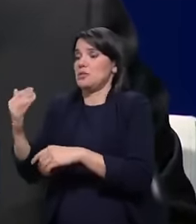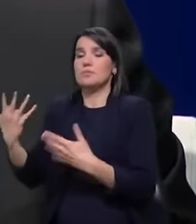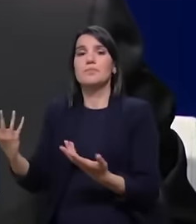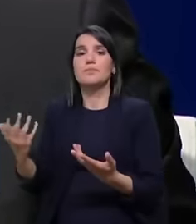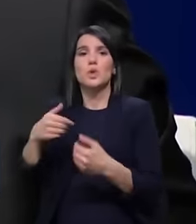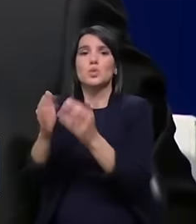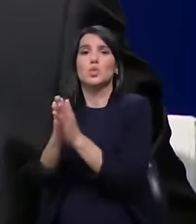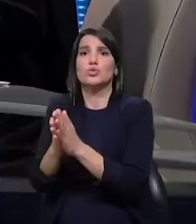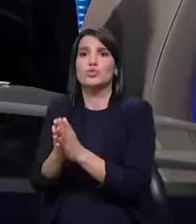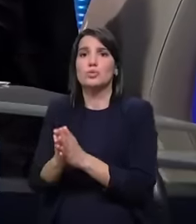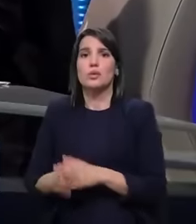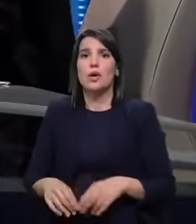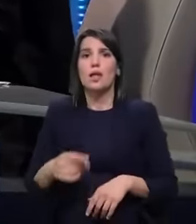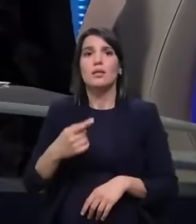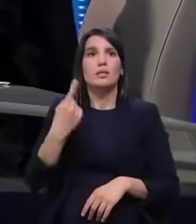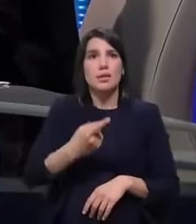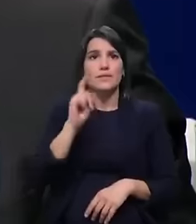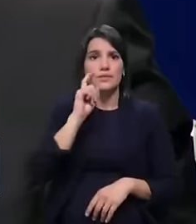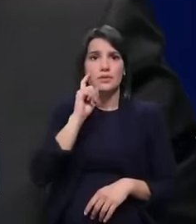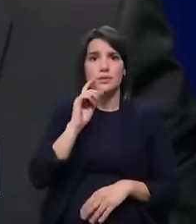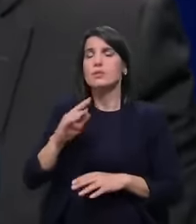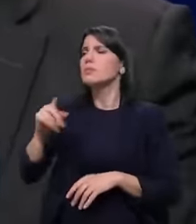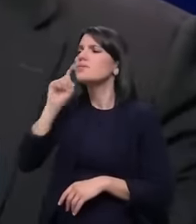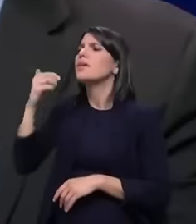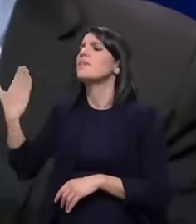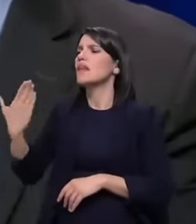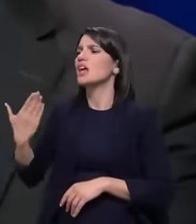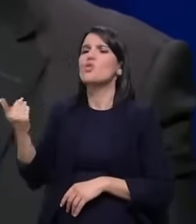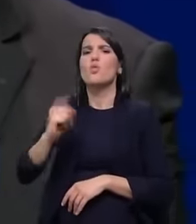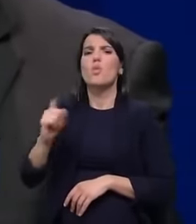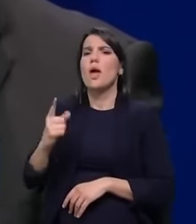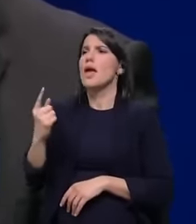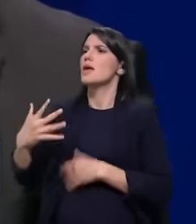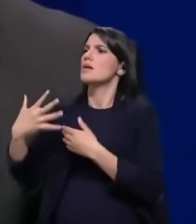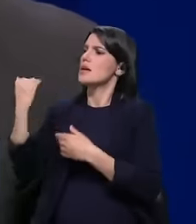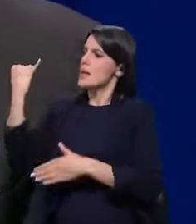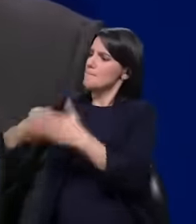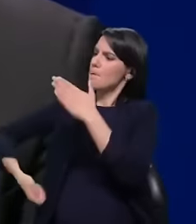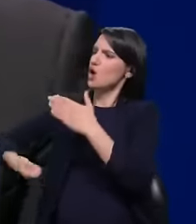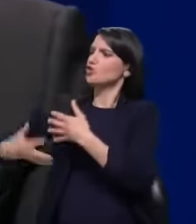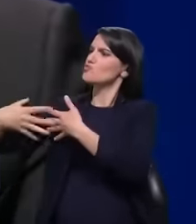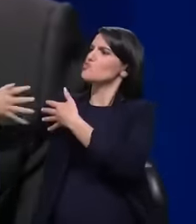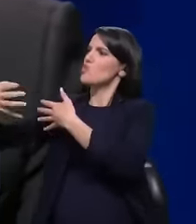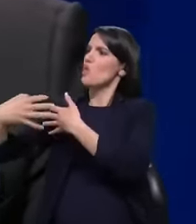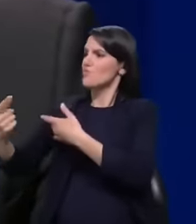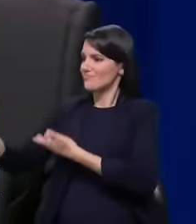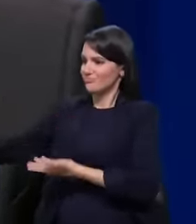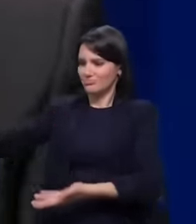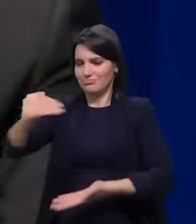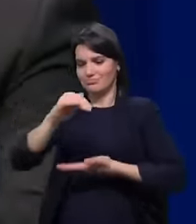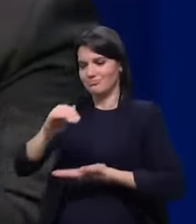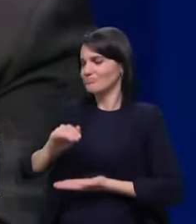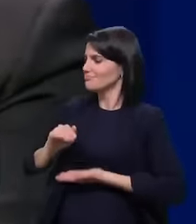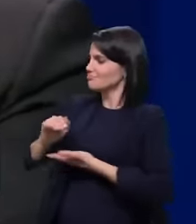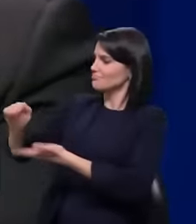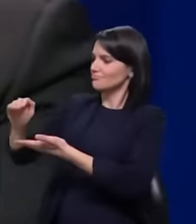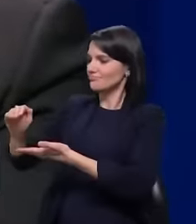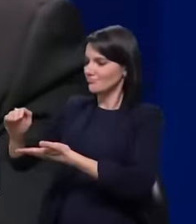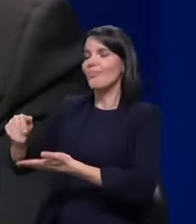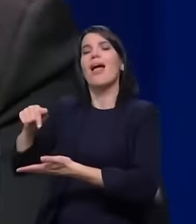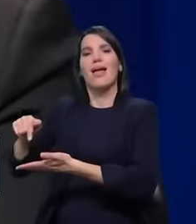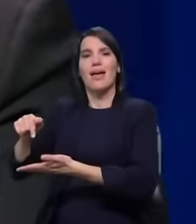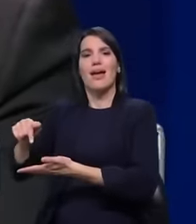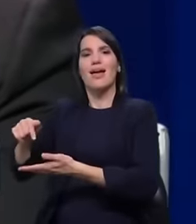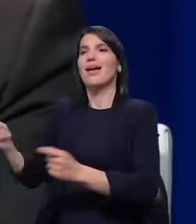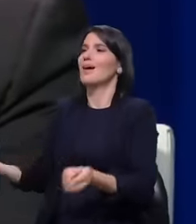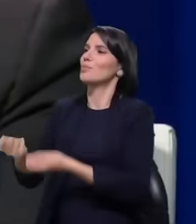portanto, devem evidente, ser defendidos ou não? É evidente, mas, João, defender esses direitos não é pegar no dinheiro dos impostos das pessoas, dar para causas que são justas e eles transformarem